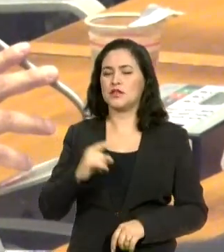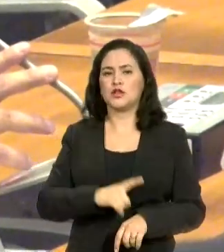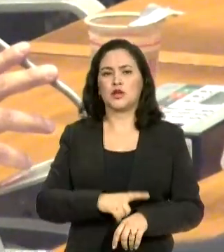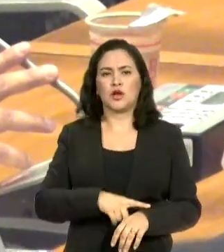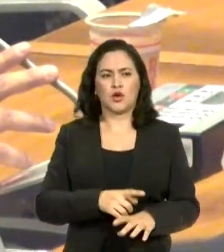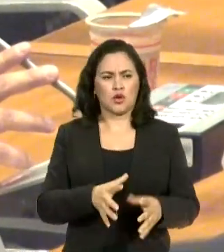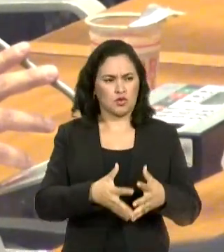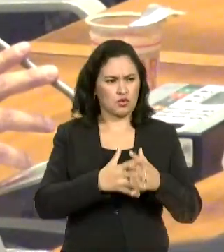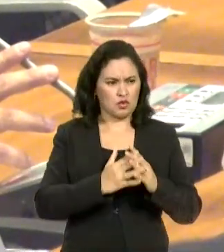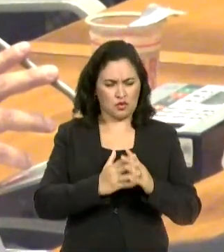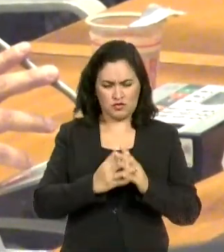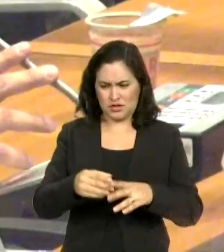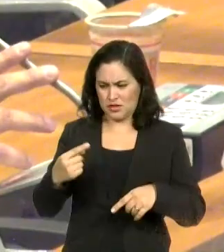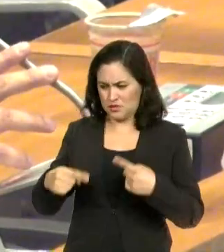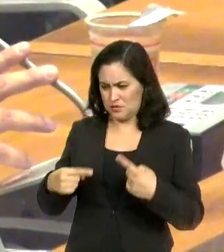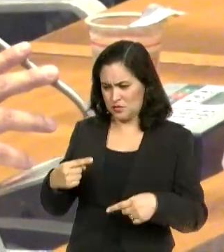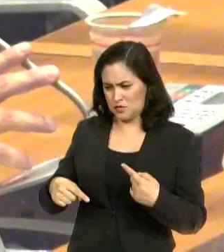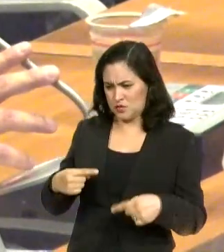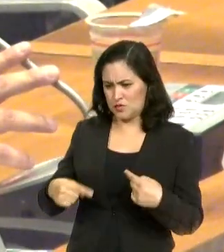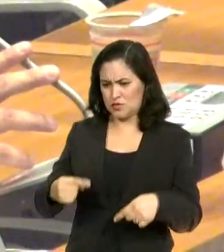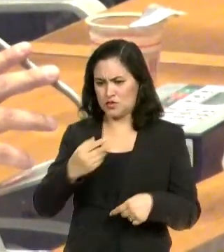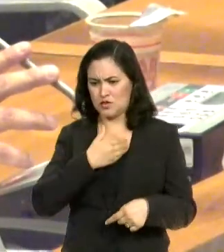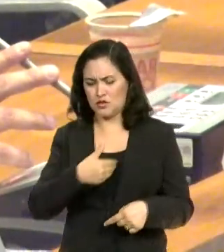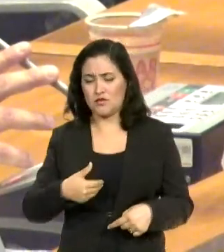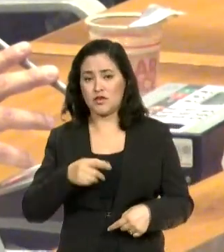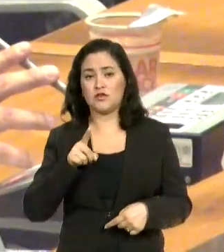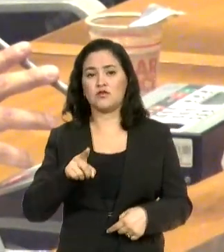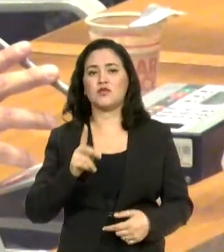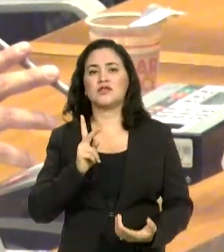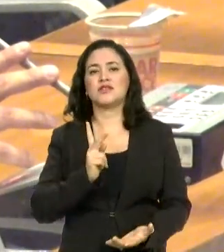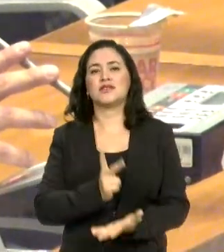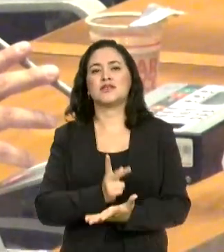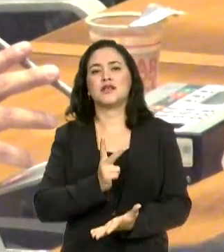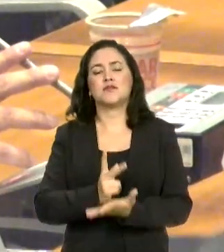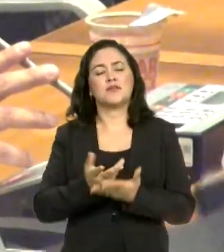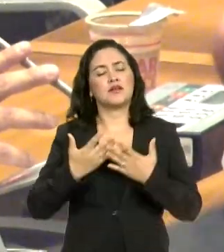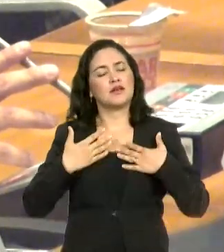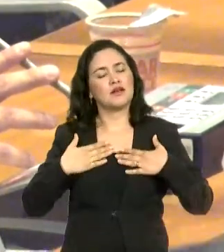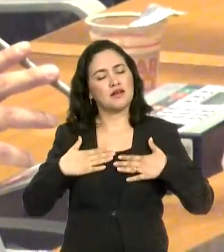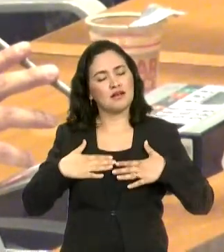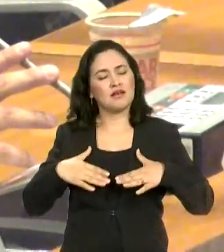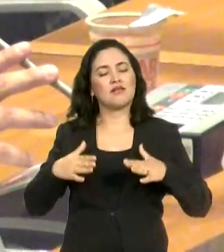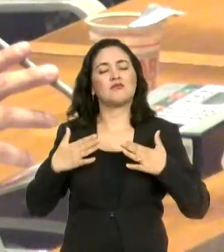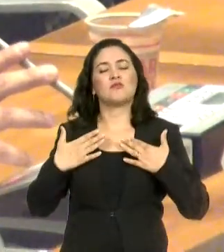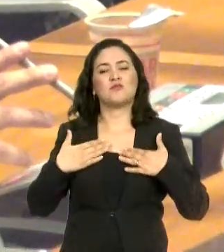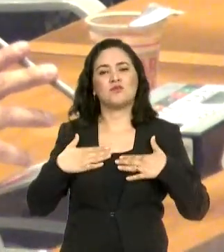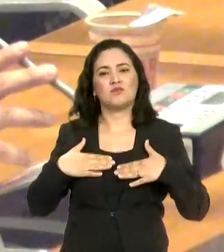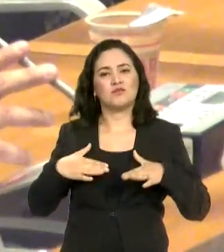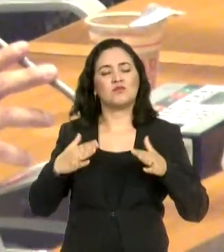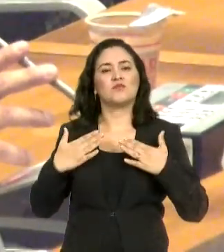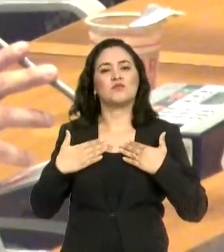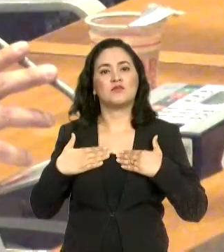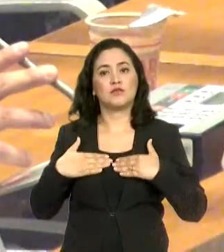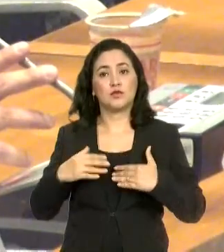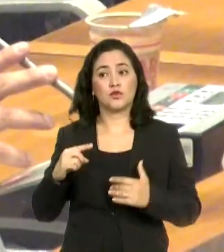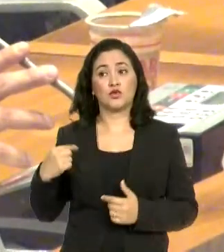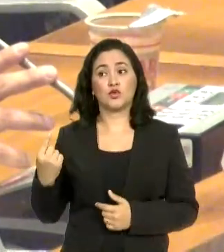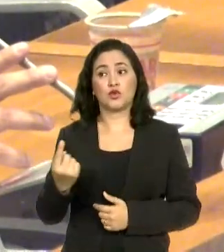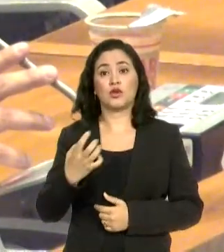grandes discussões aqui com o governo, Vossa Excelência sempre foi muito resiliente, muito calmo, e isso passava para a gente muita